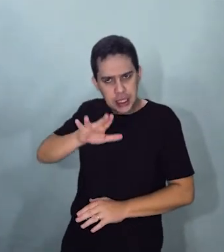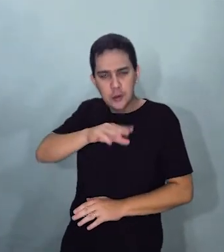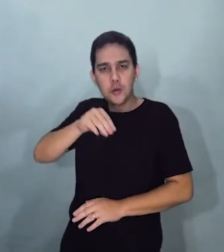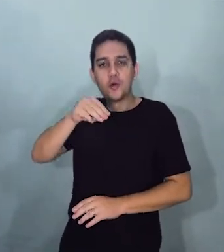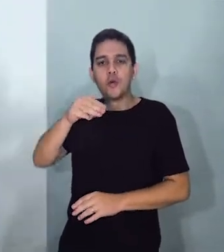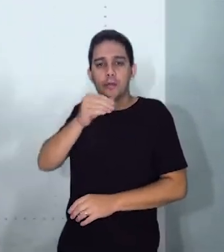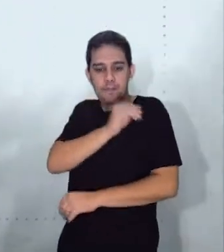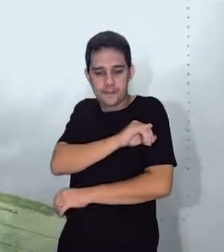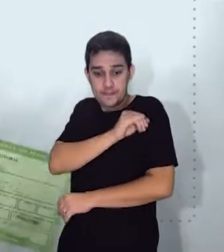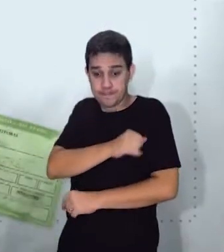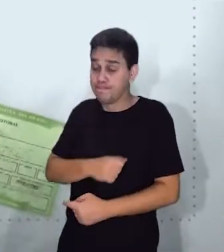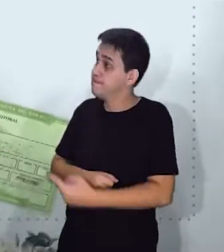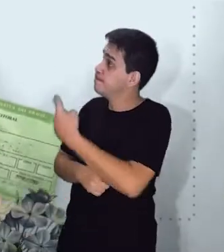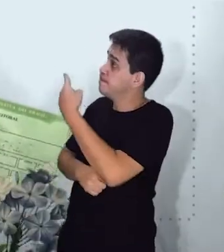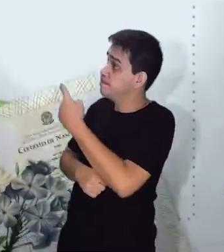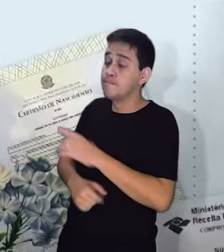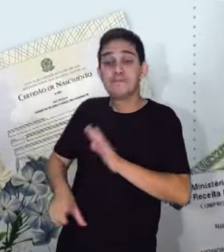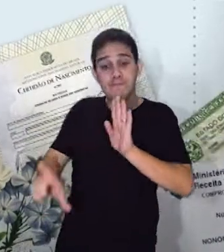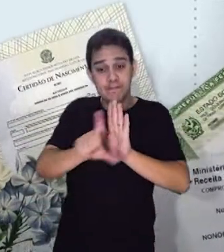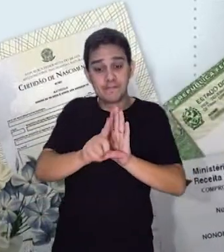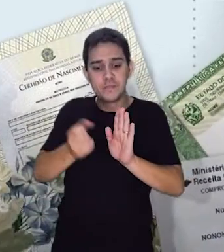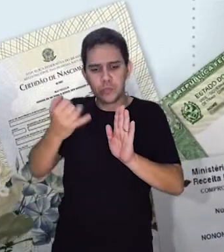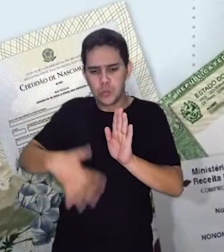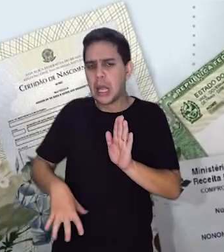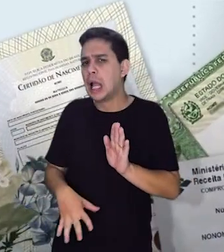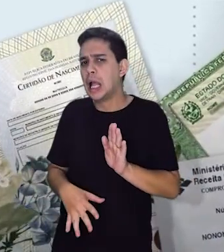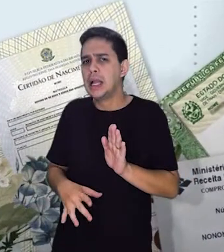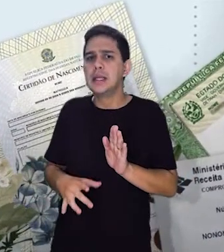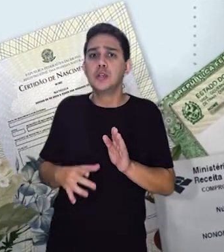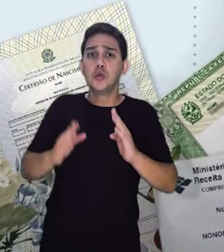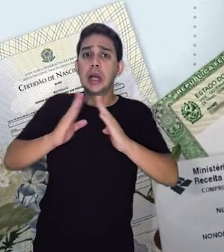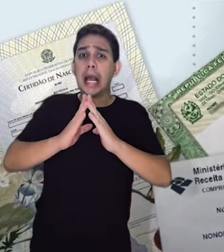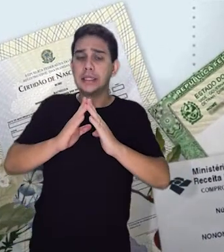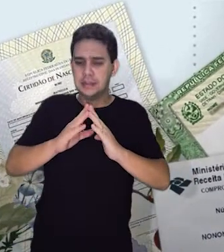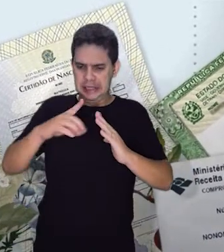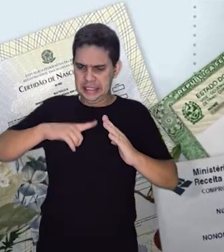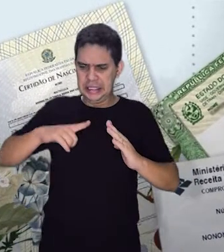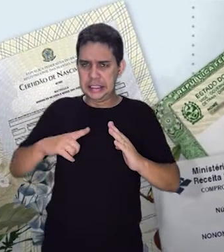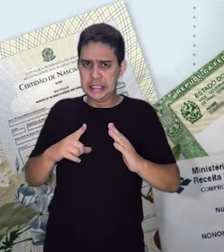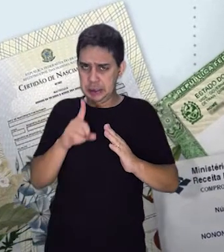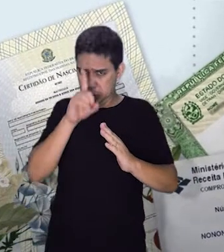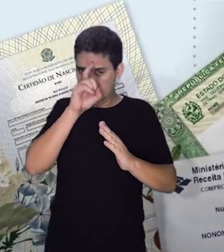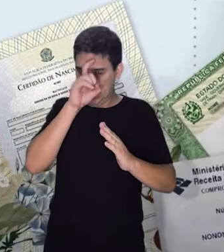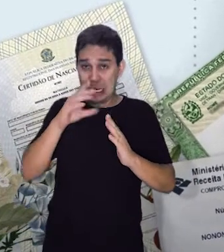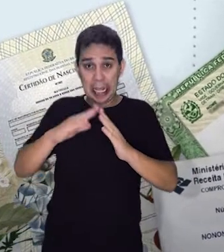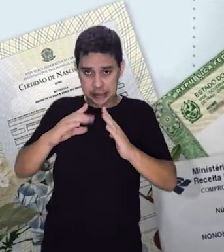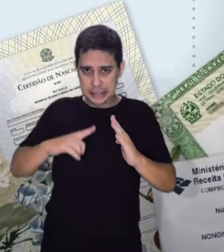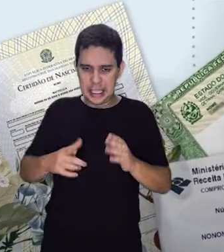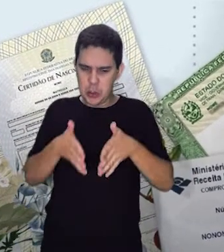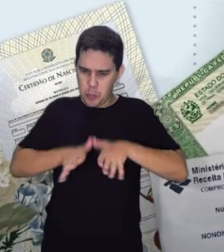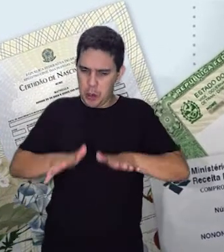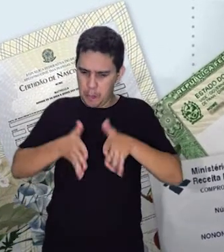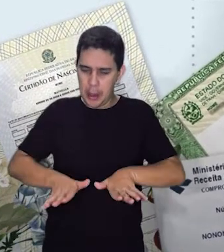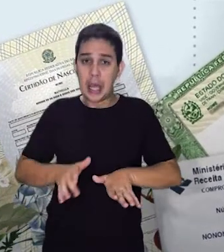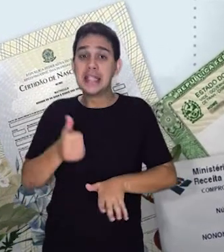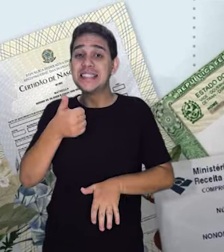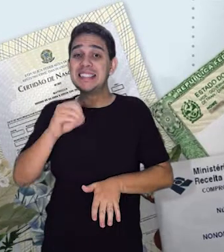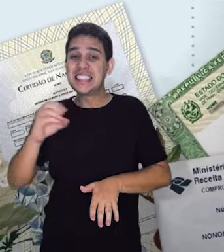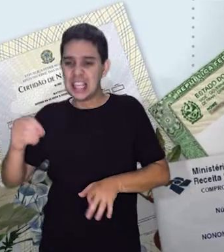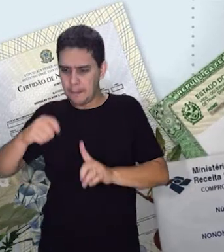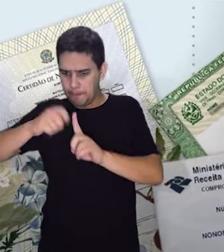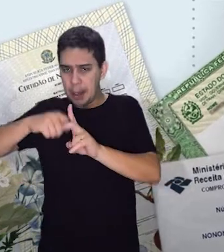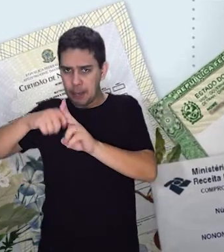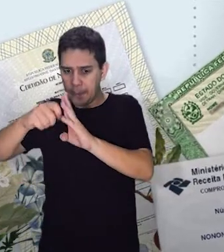obrigatoriedade dos estabelecimentos de saúde que realizam mais de 100 partos ao mês de terem uma unidade interligada,